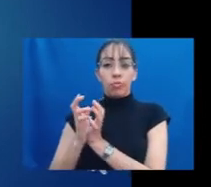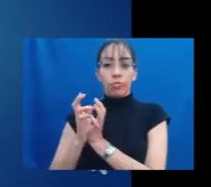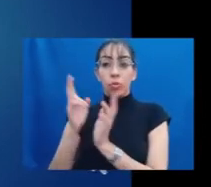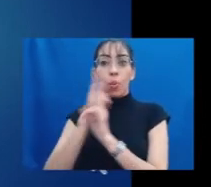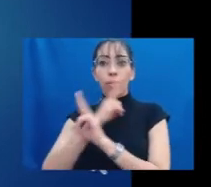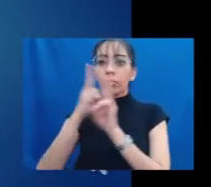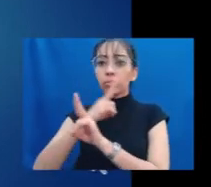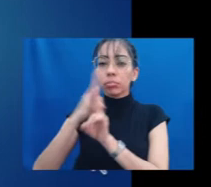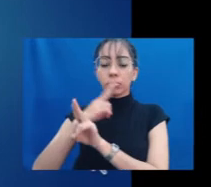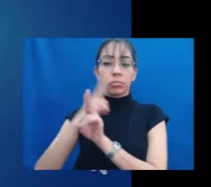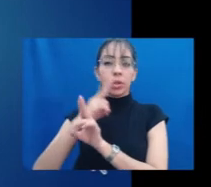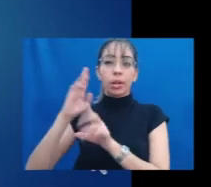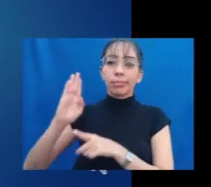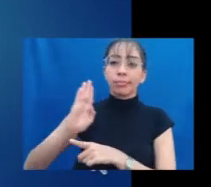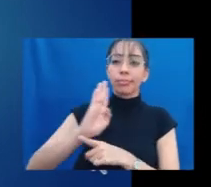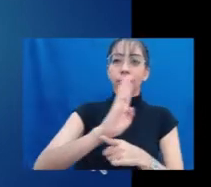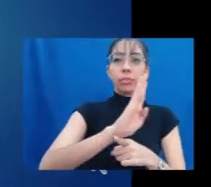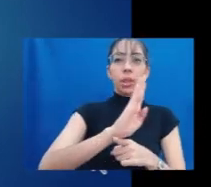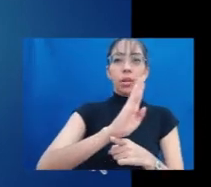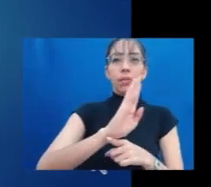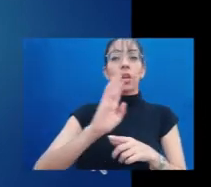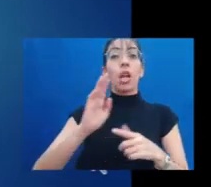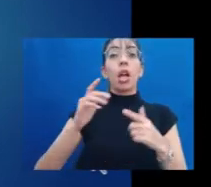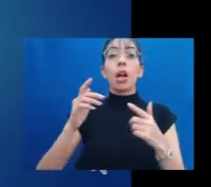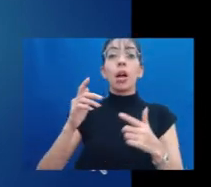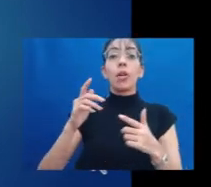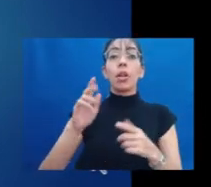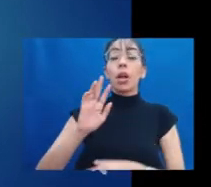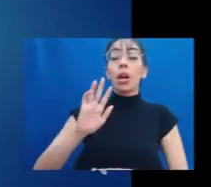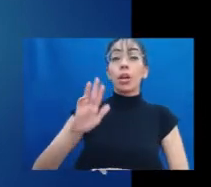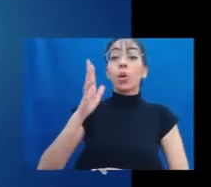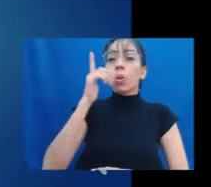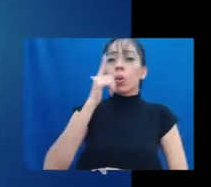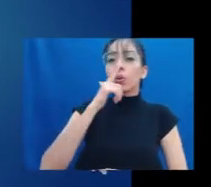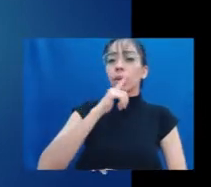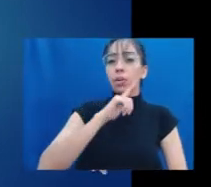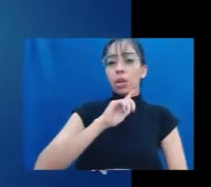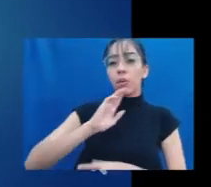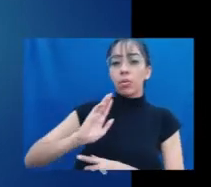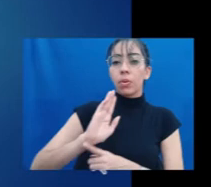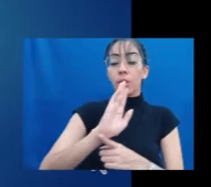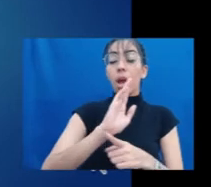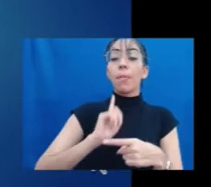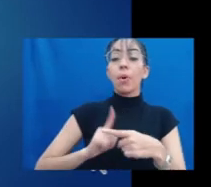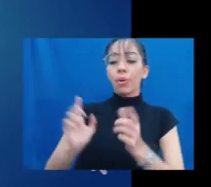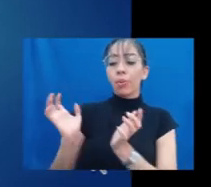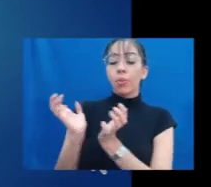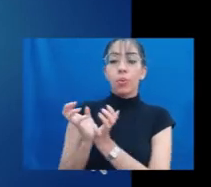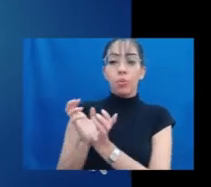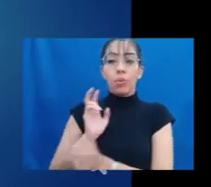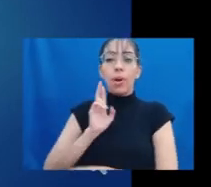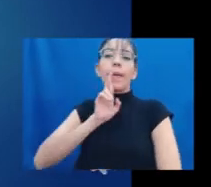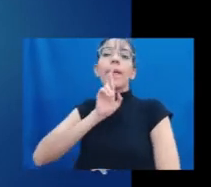tinha uma equipe de resposta de emergência que não a coisa não foi de maior magnitude, exatamente